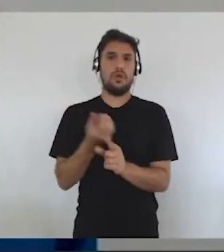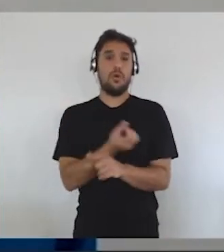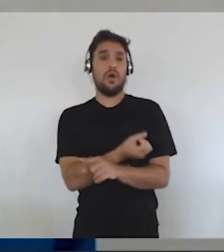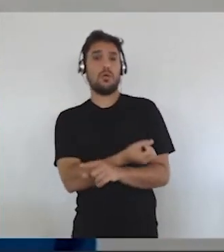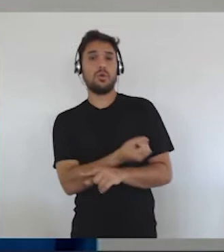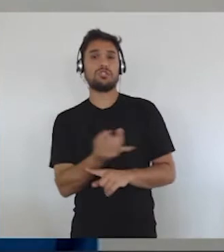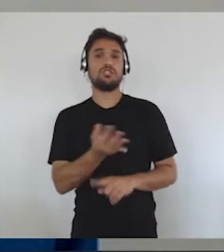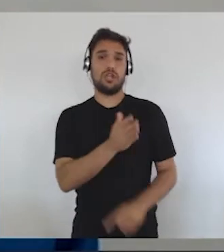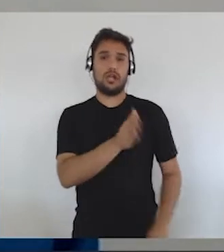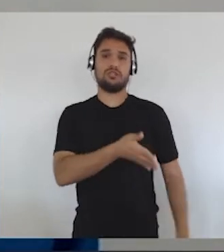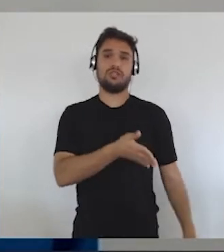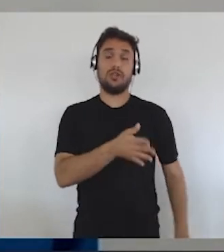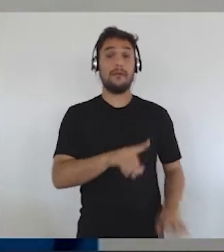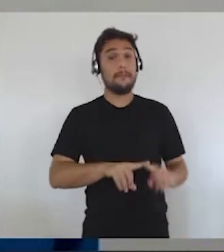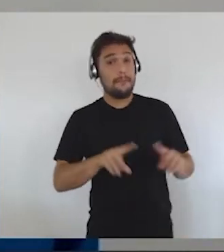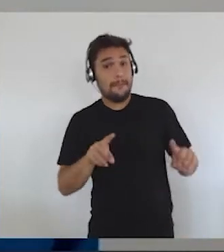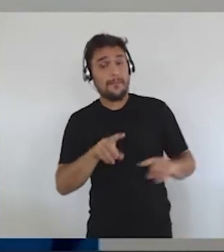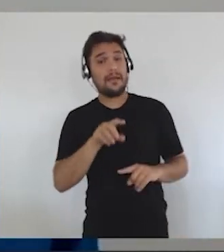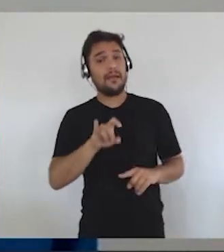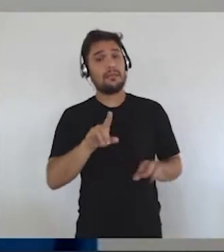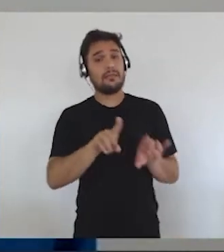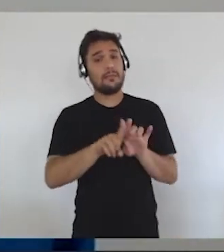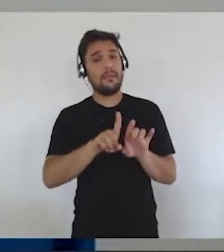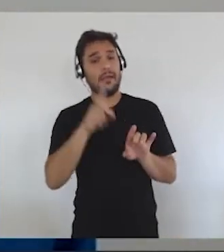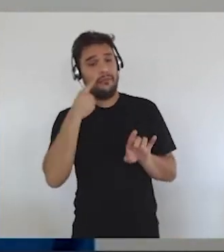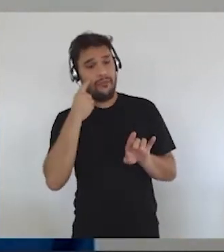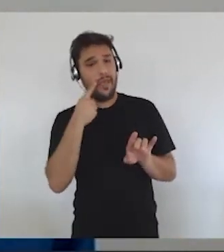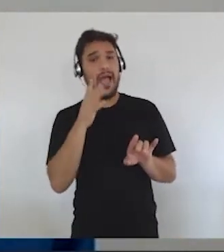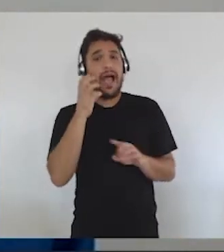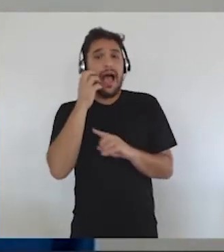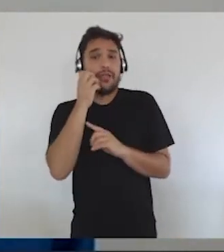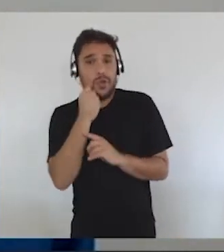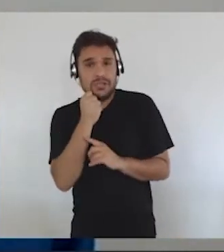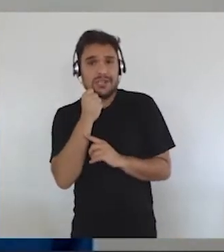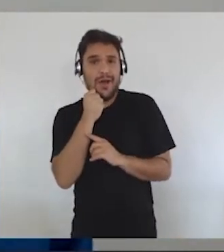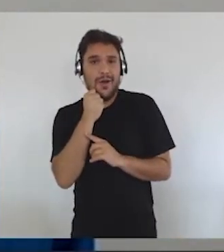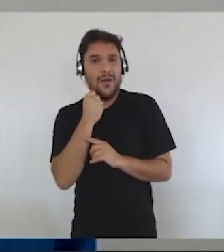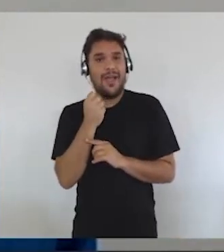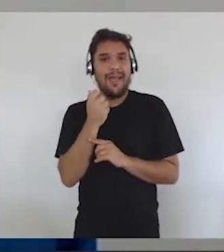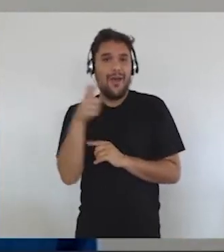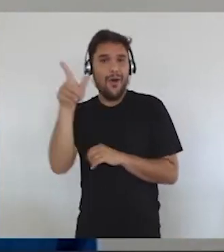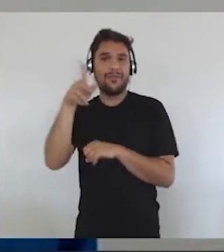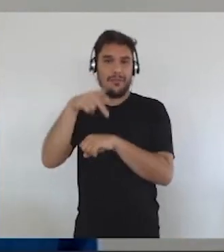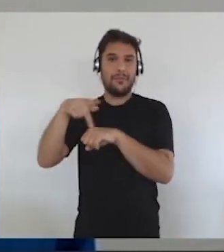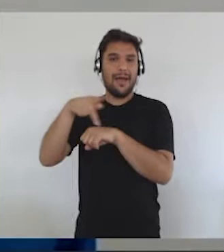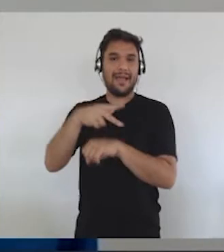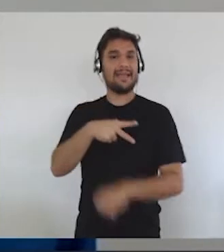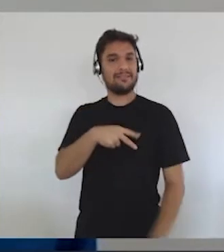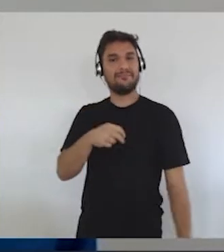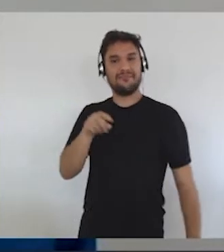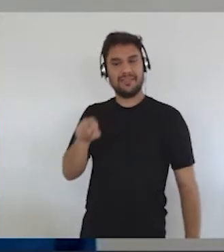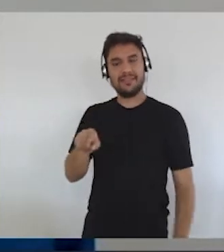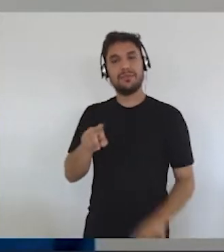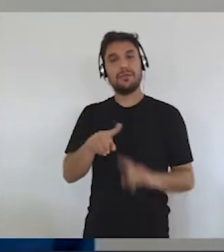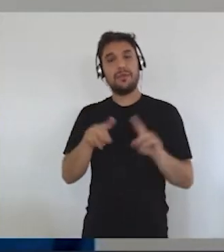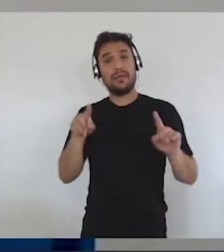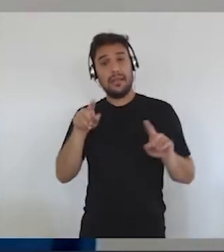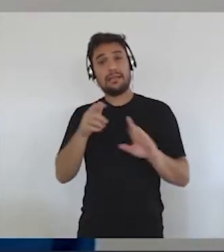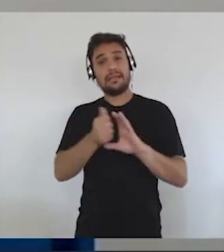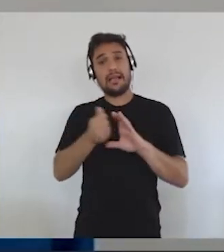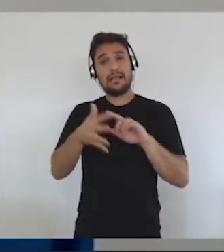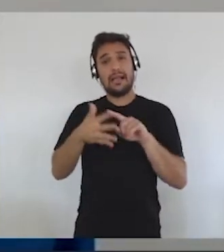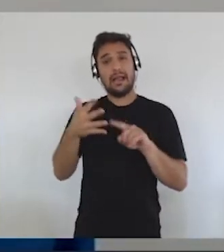incidência prática, mas se nós pensarmos nos processos de adoção internacional, que se caracterizam pela circunstância